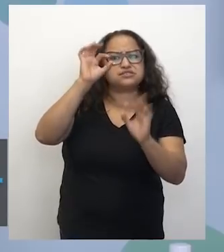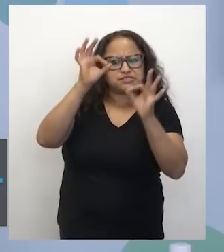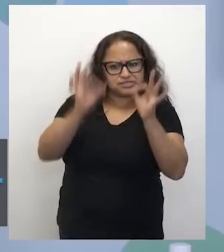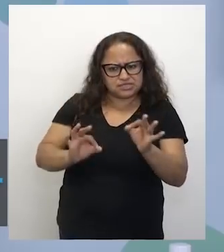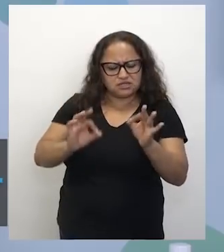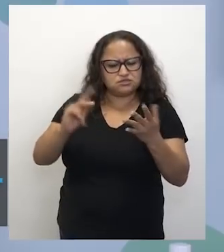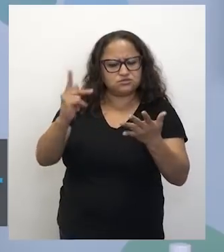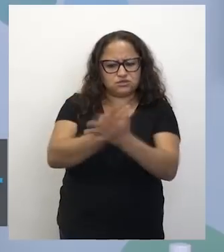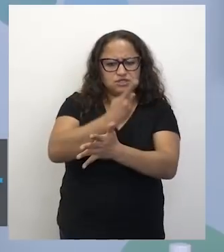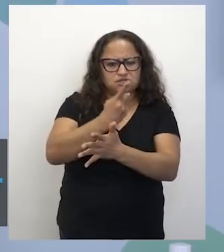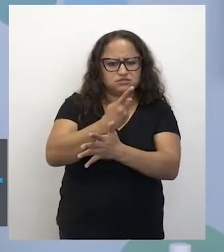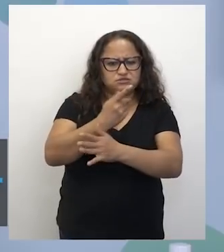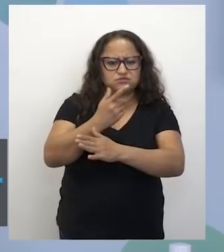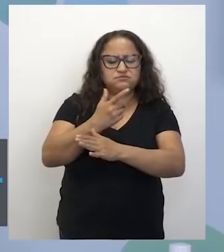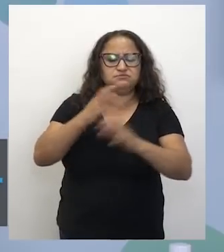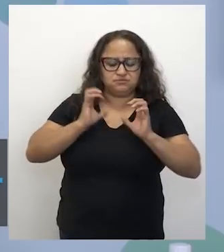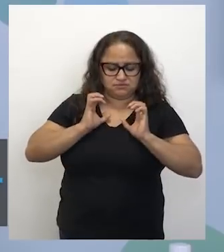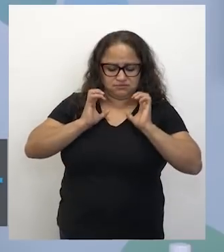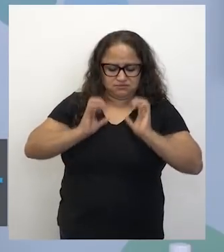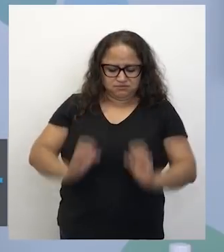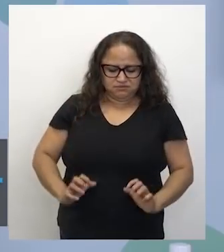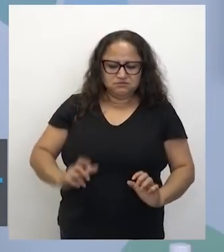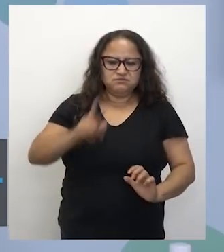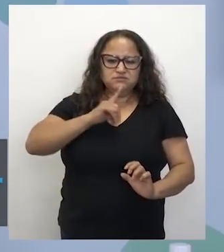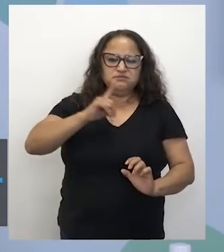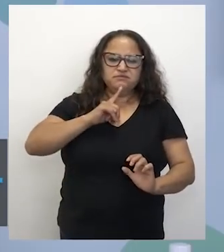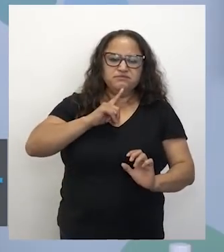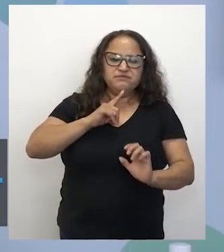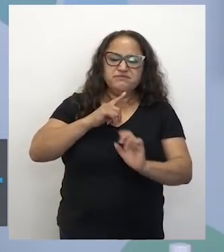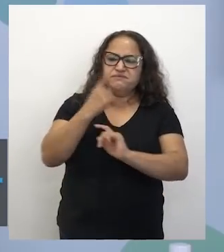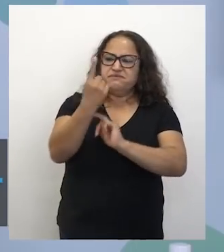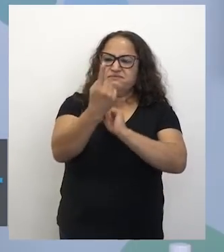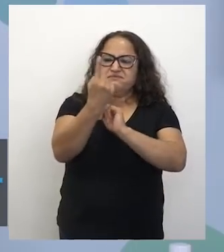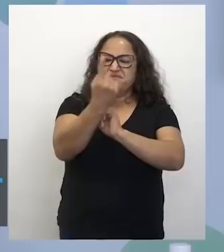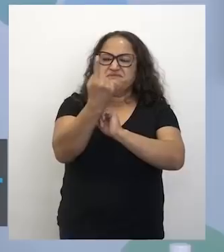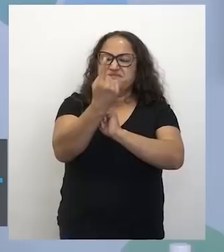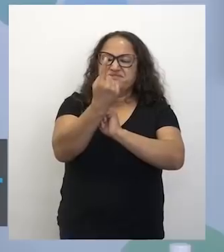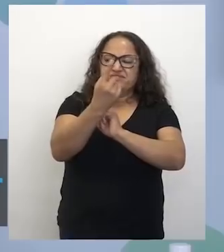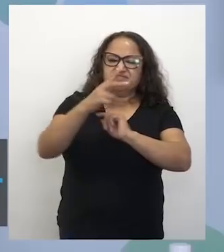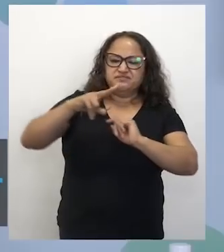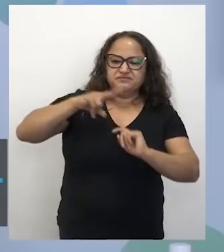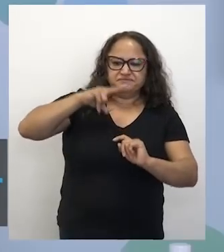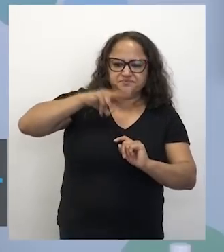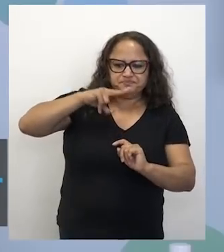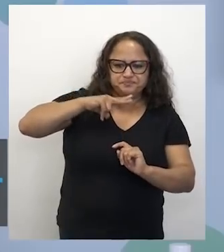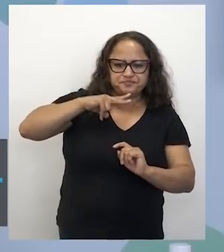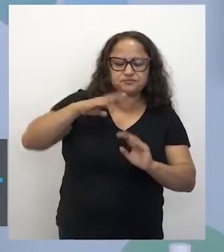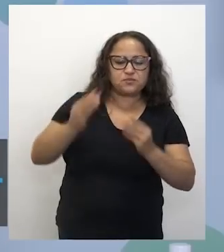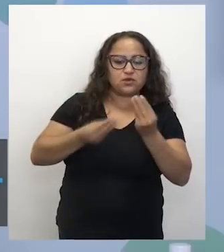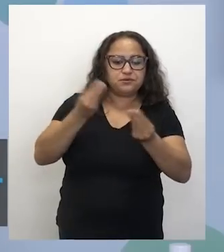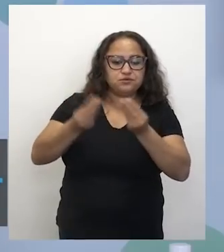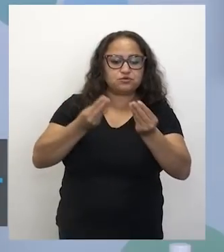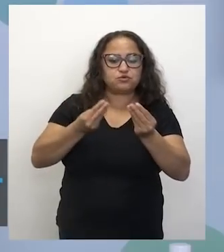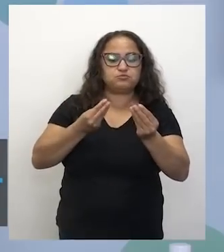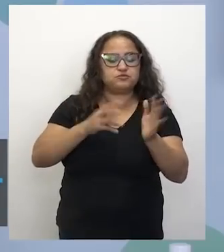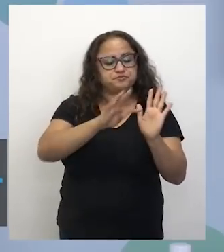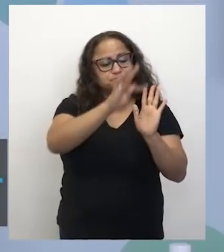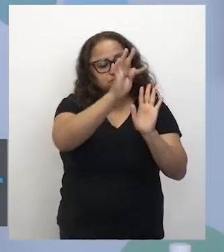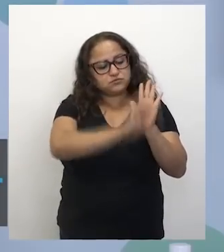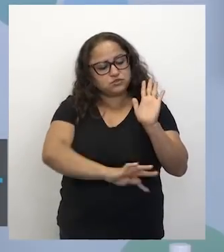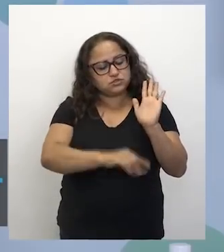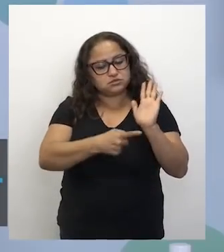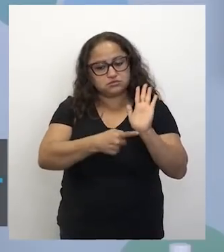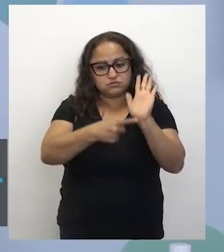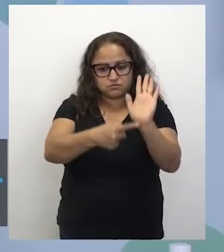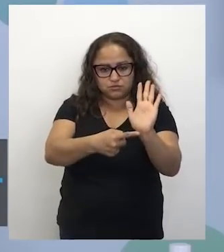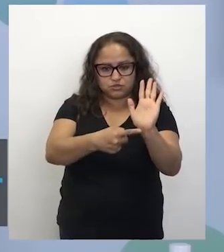a ética entra muito na questão do individual. Porque como o texto nos instrui, fala o quê? Que, na